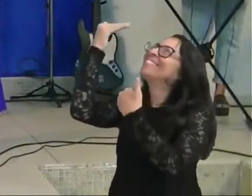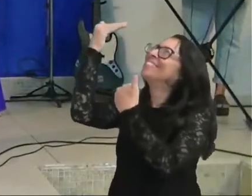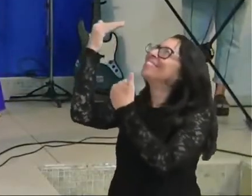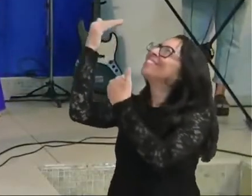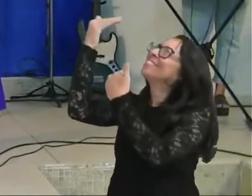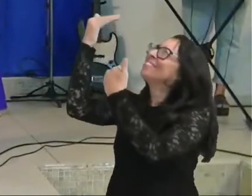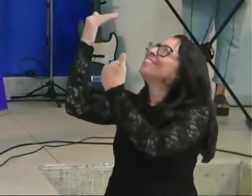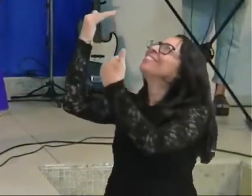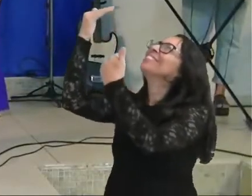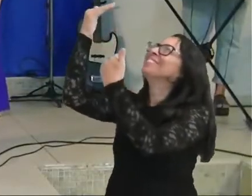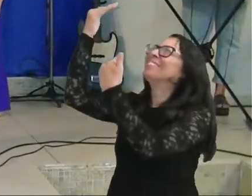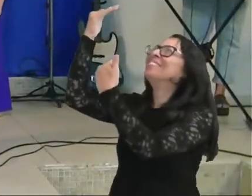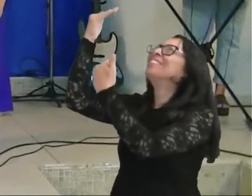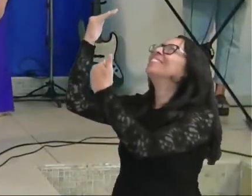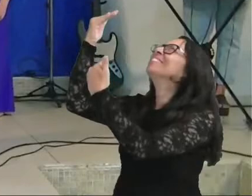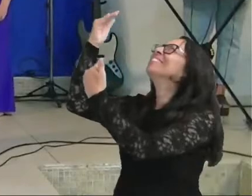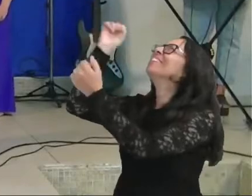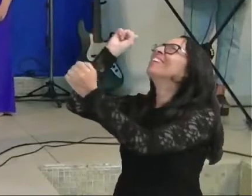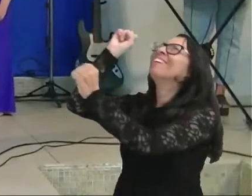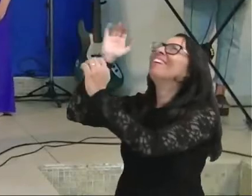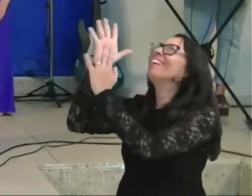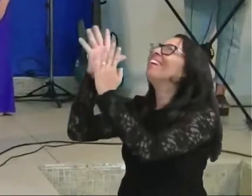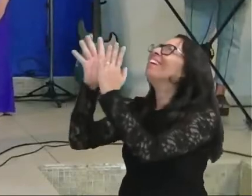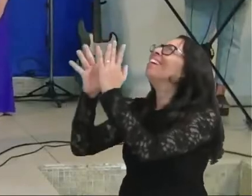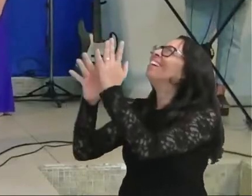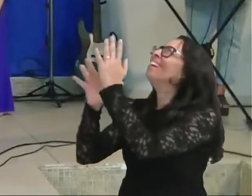agradecer por todo o meu ser.